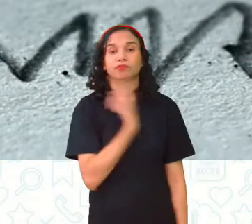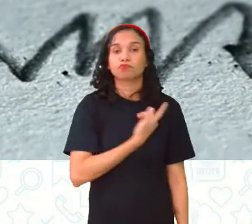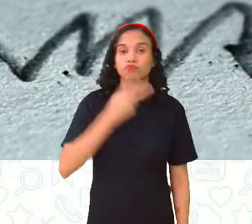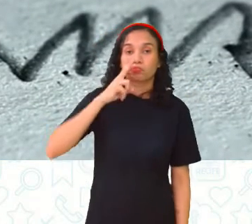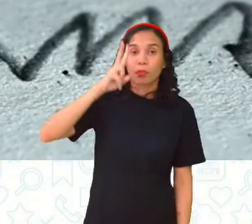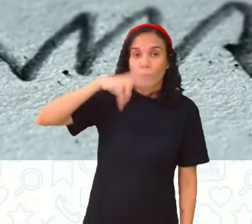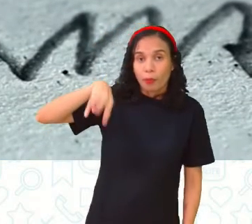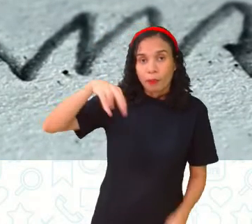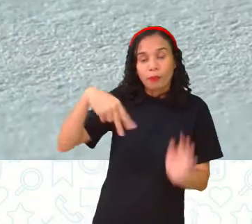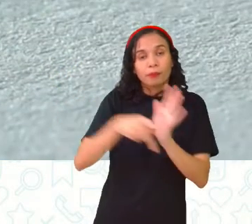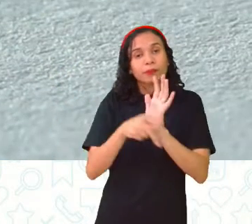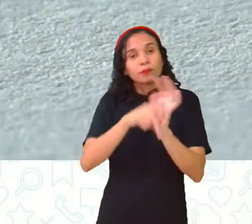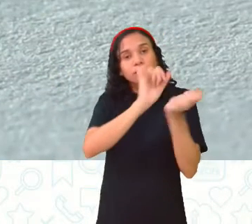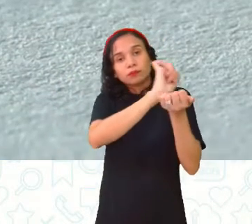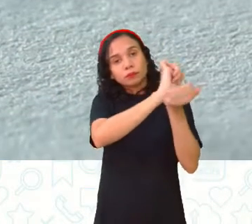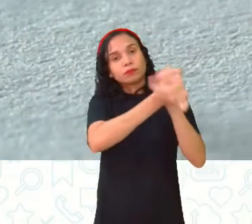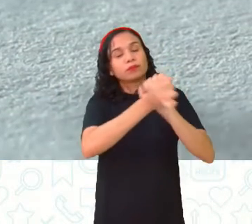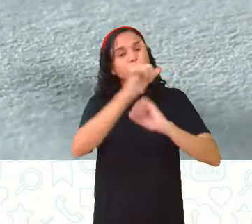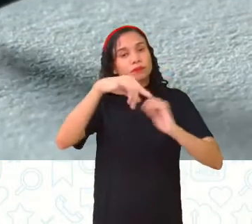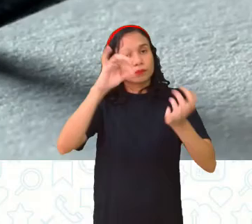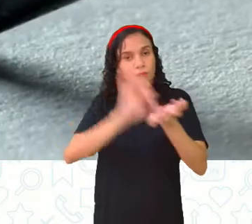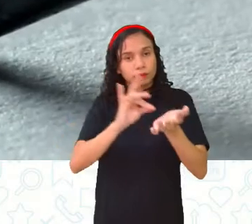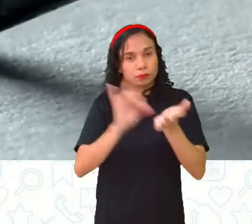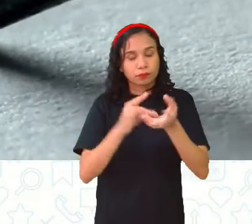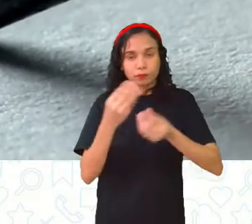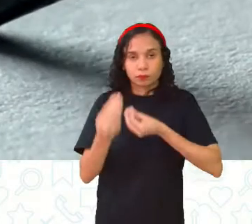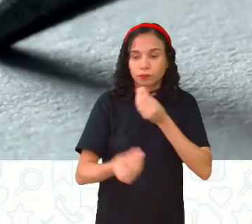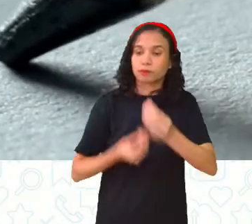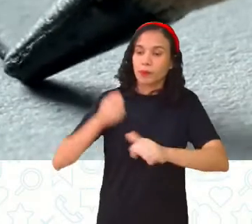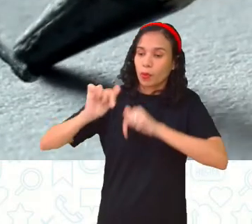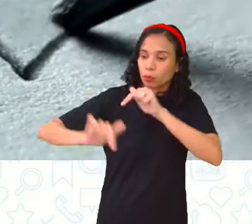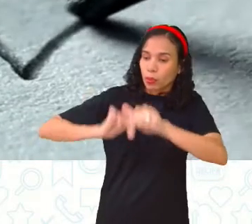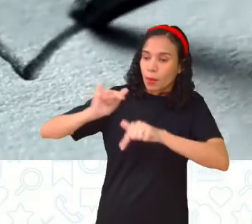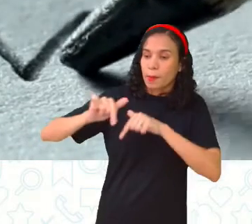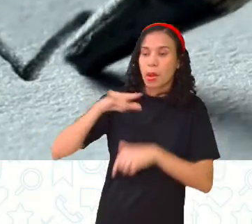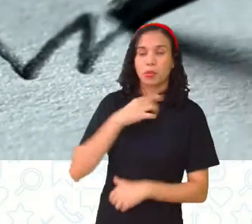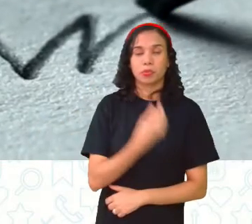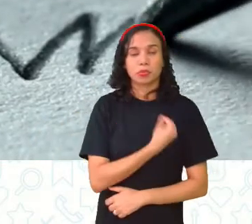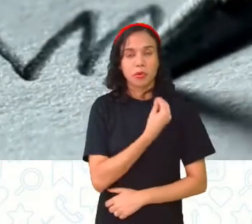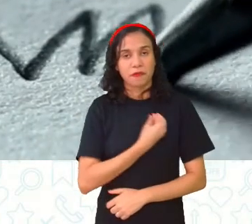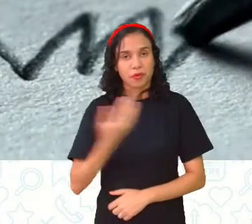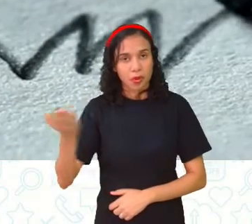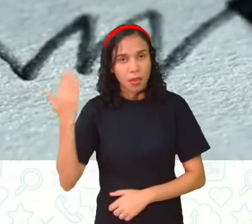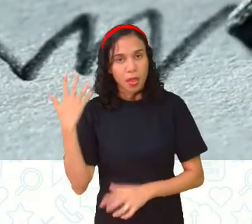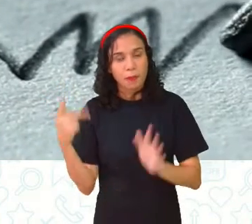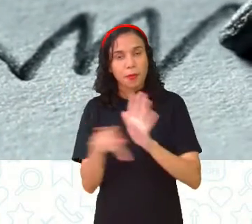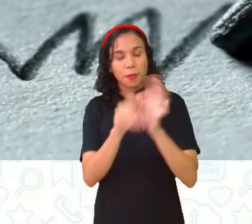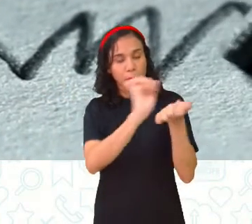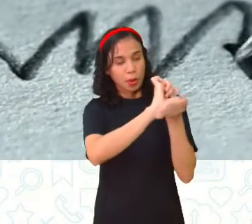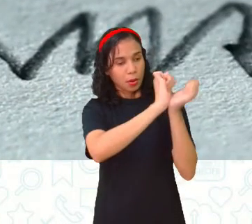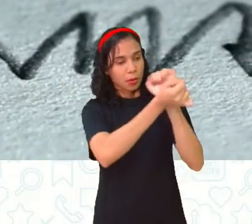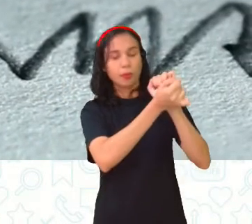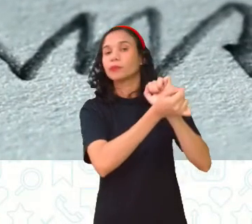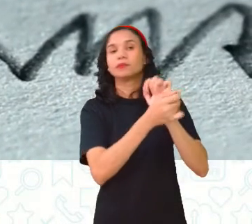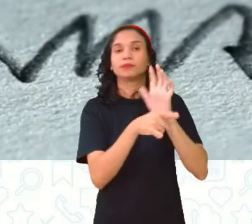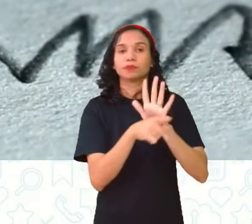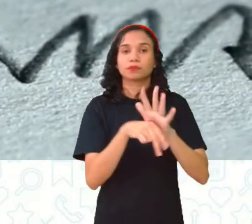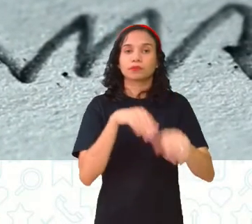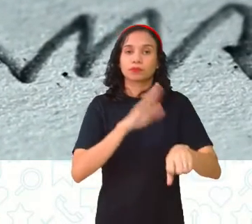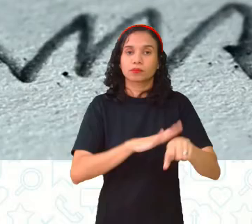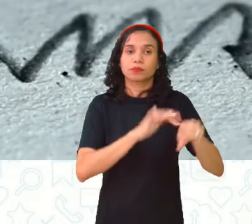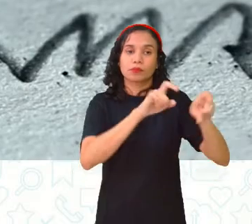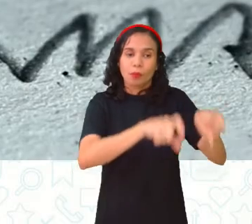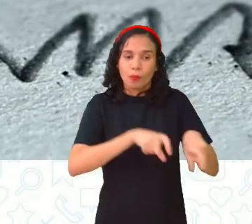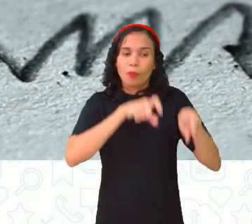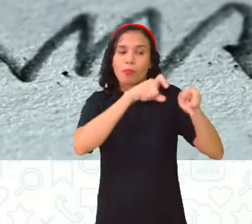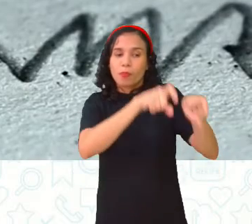a mão de obra escrava era o trabalho que se existia, né, dos escravos ali nas lavouras de